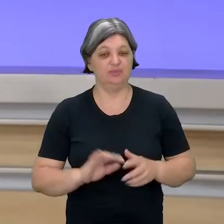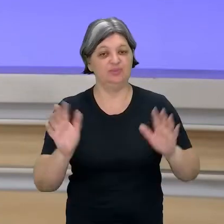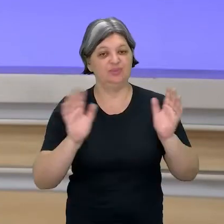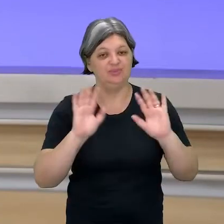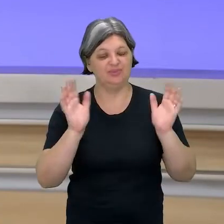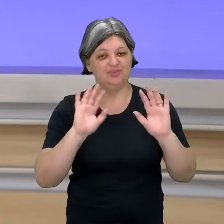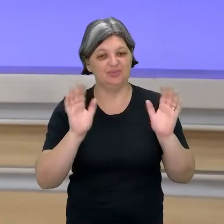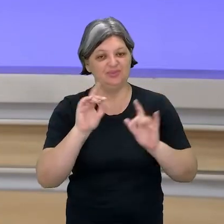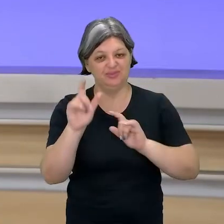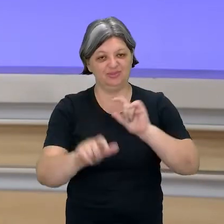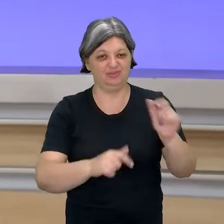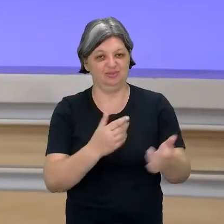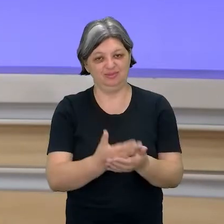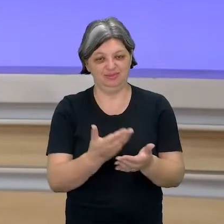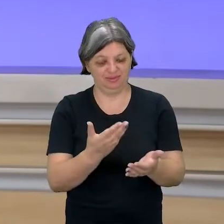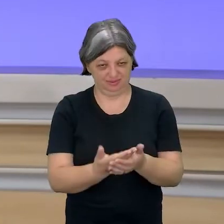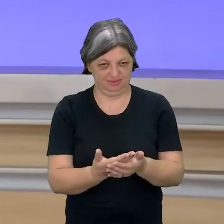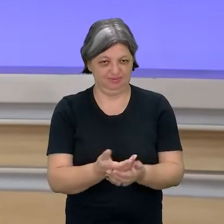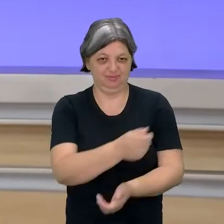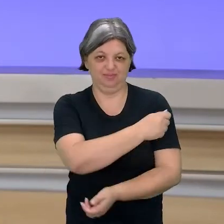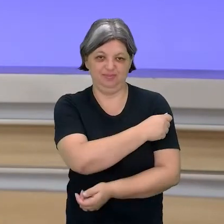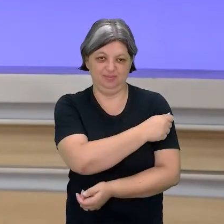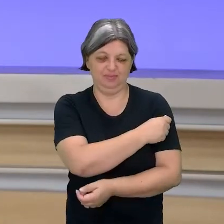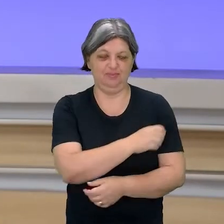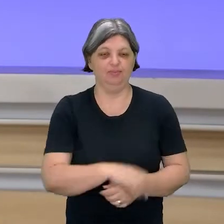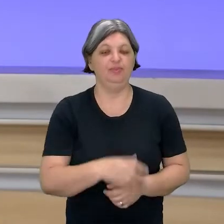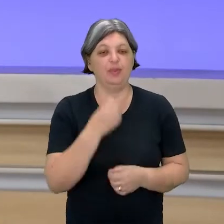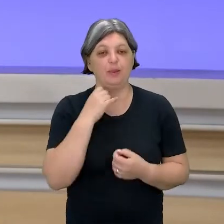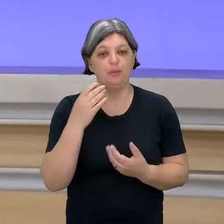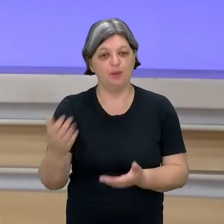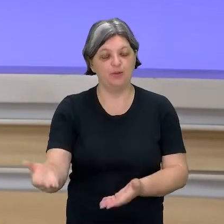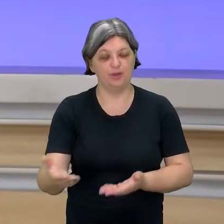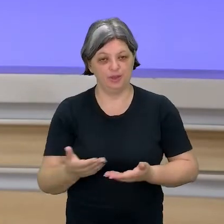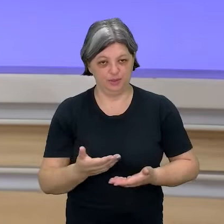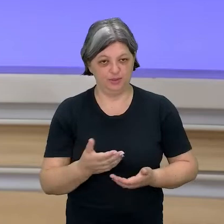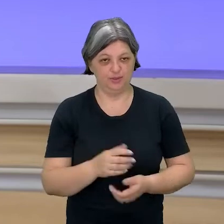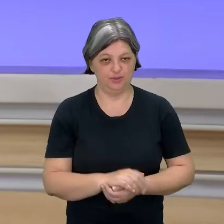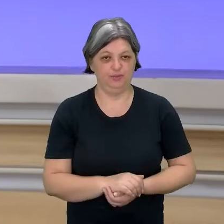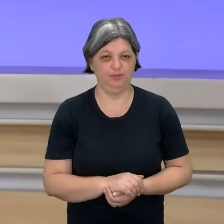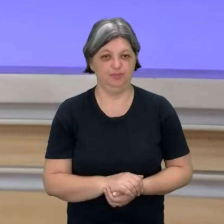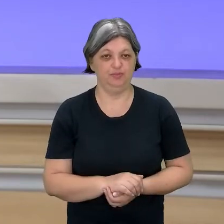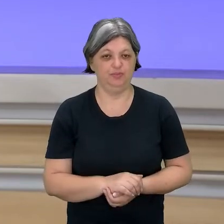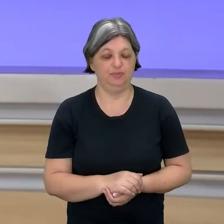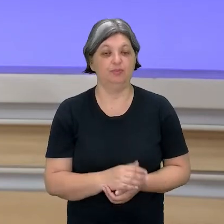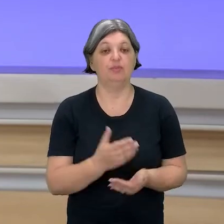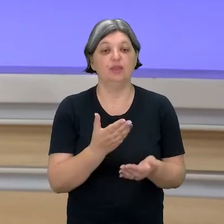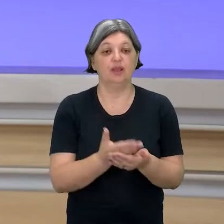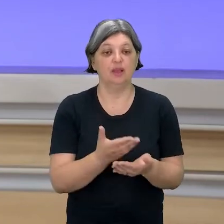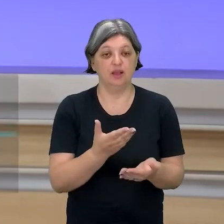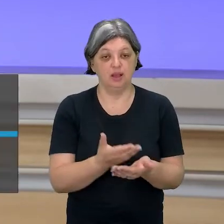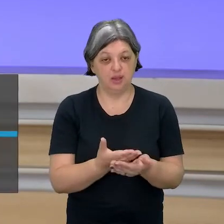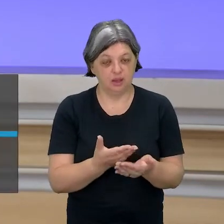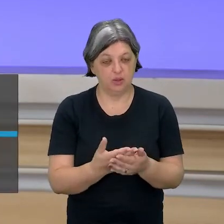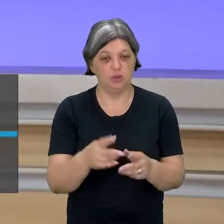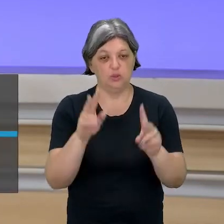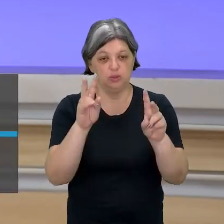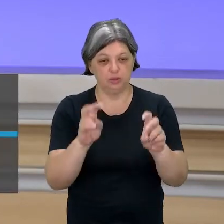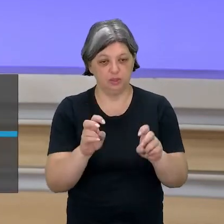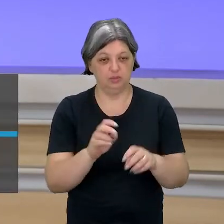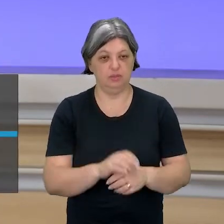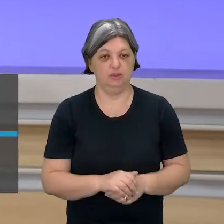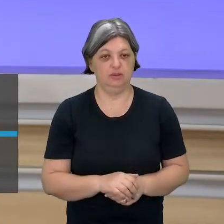Olá, alunos! Olá, estudantes! Sejam todos muito bem-vindos a mais uma aula do nosso